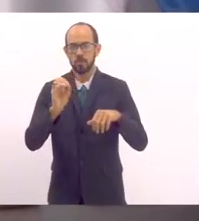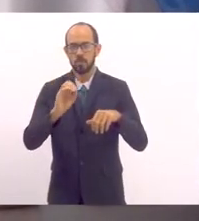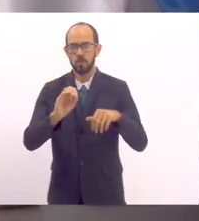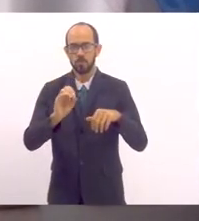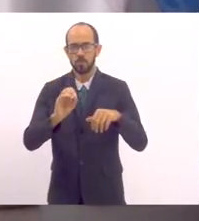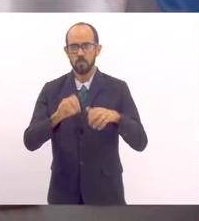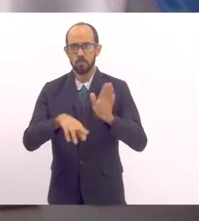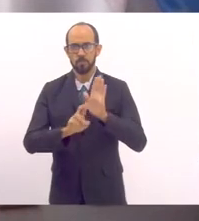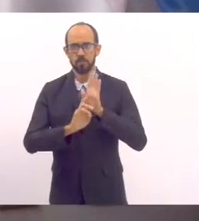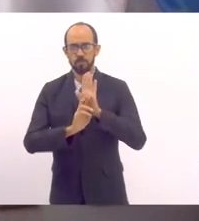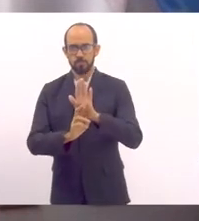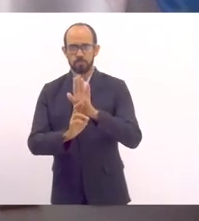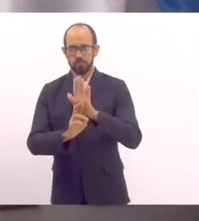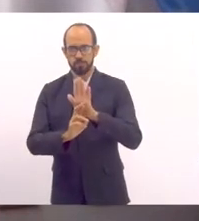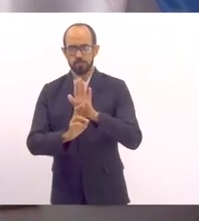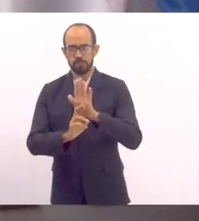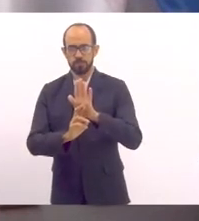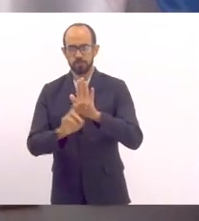nenhum